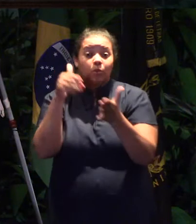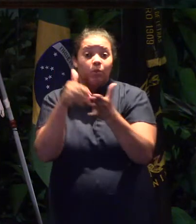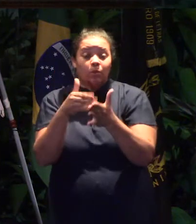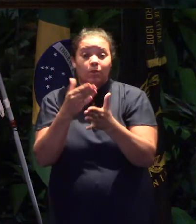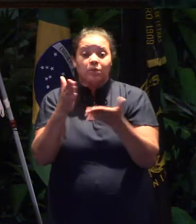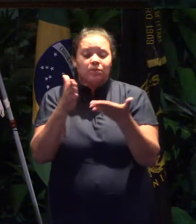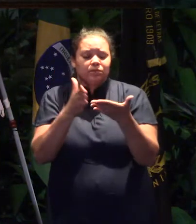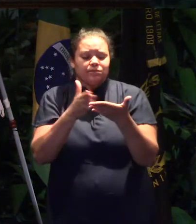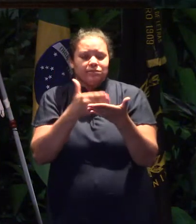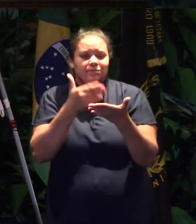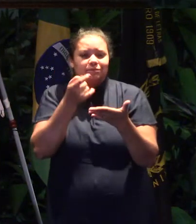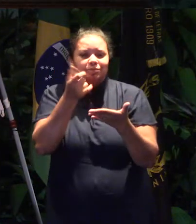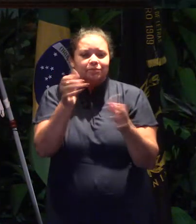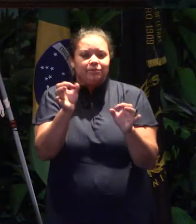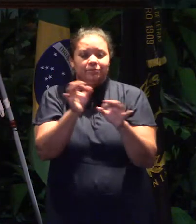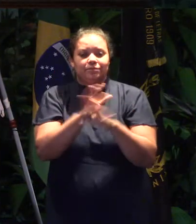obra.